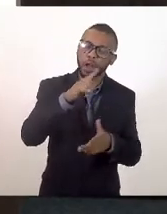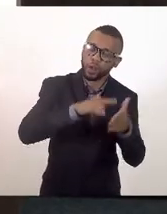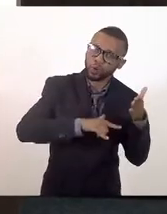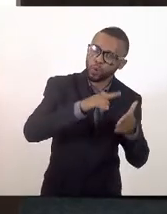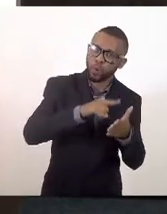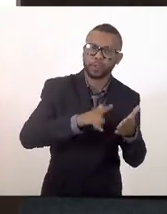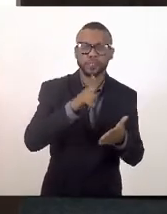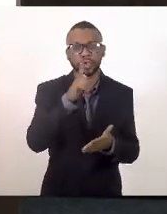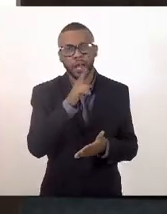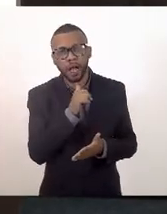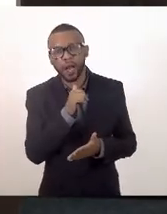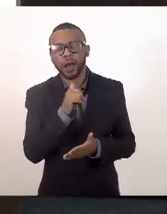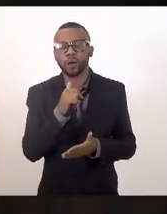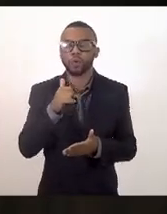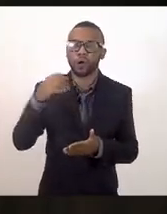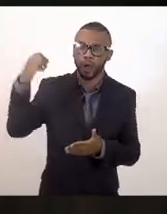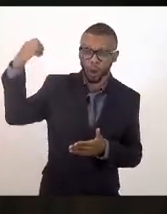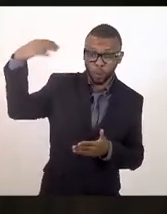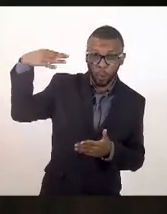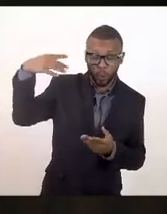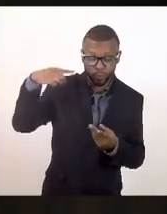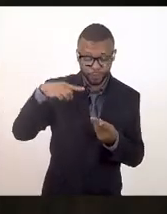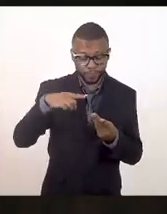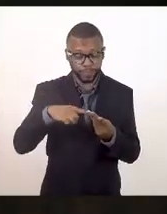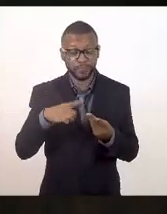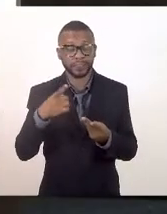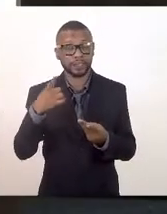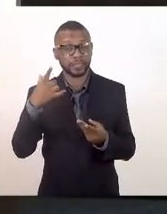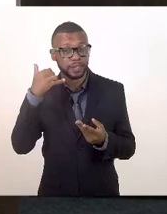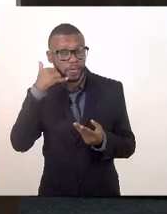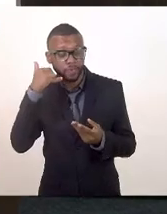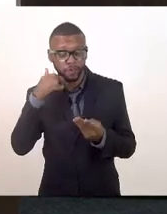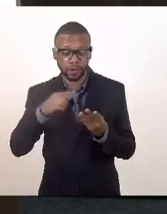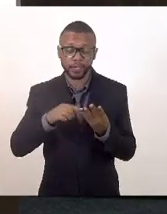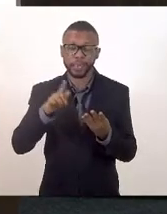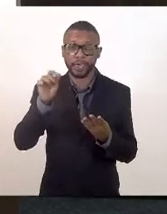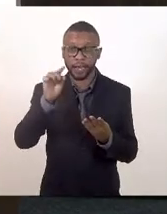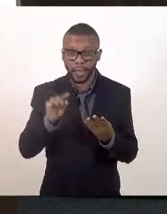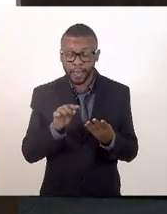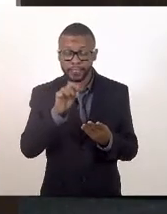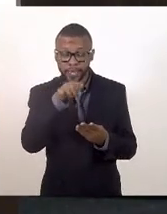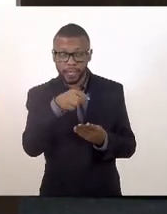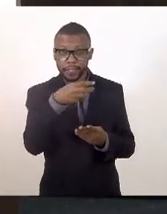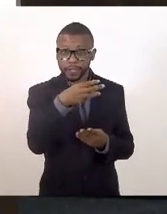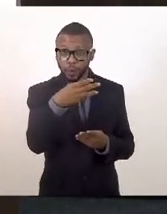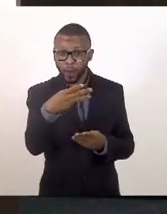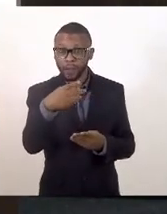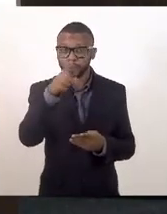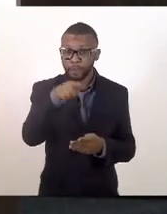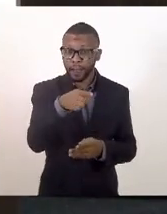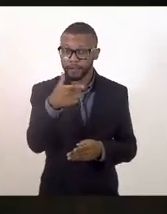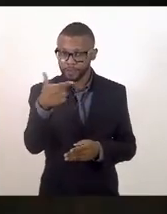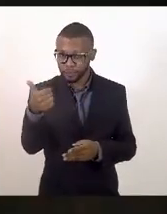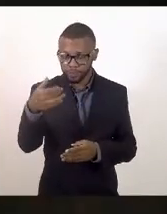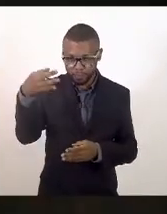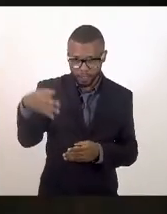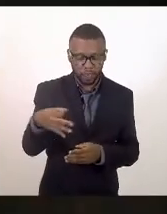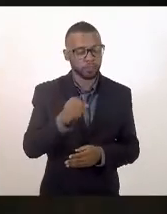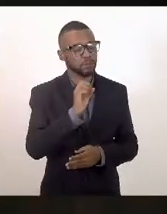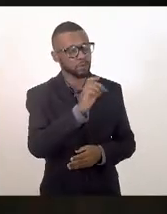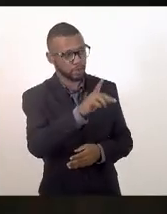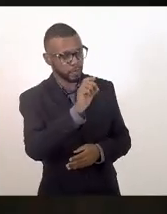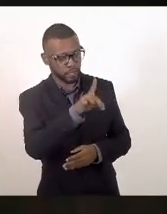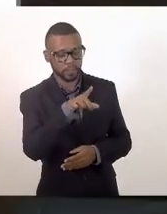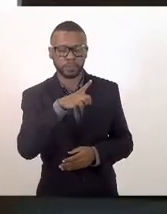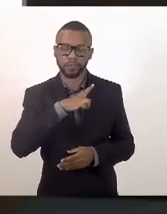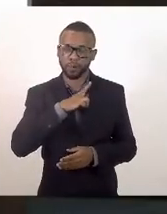uma decisão... 34/21, né? Exatamente. A dia 34/21. Ok. Que eu vou dar aqui